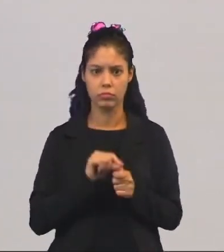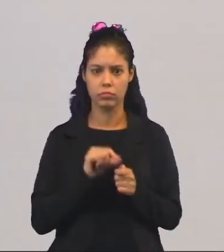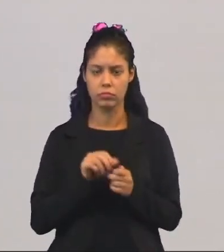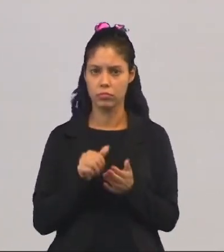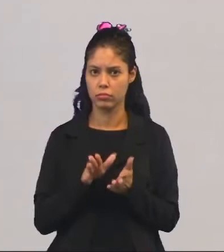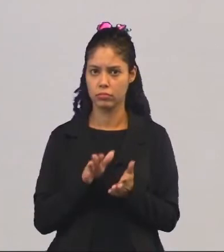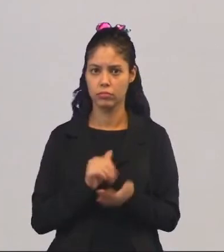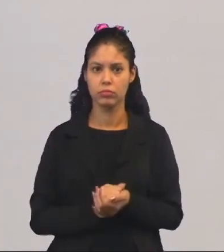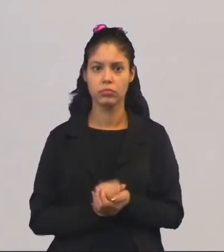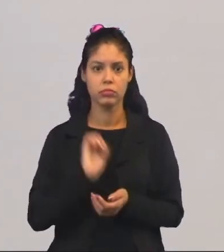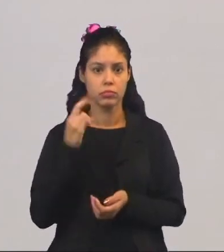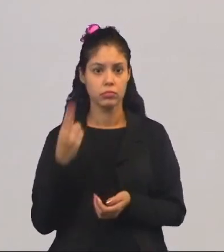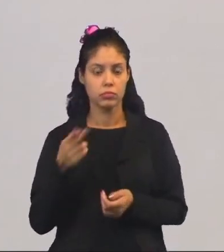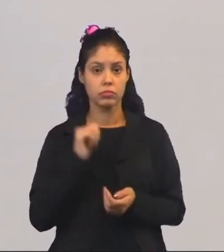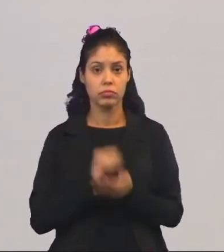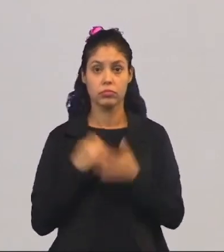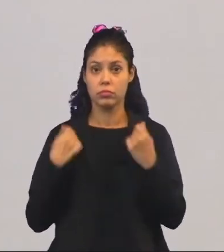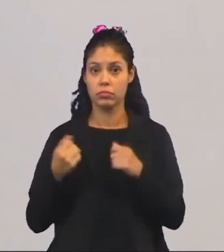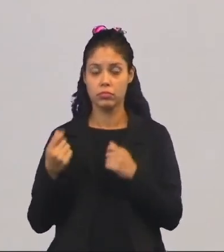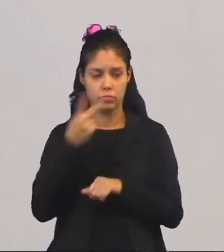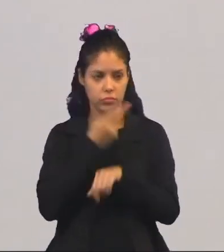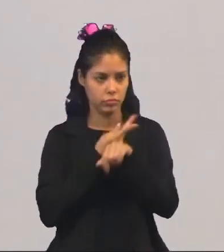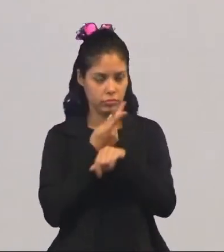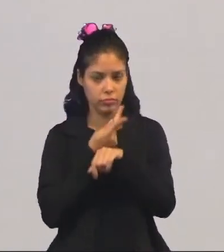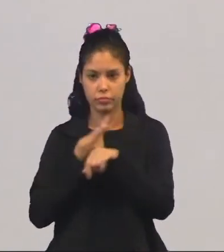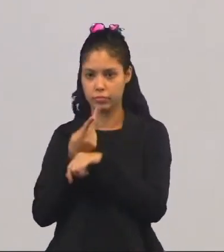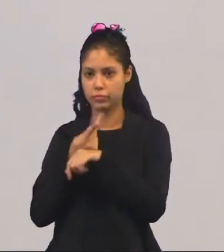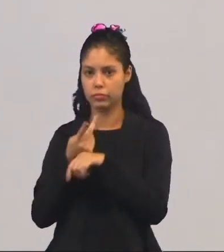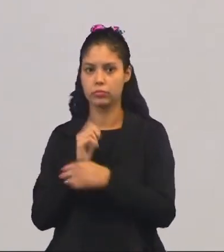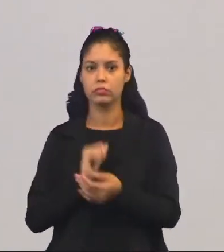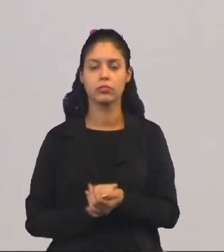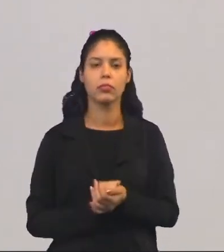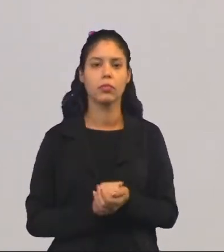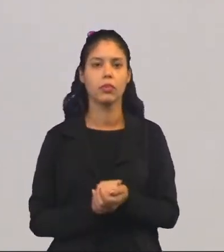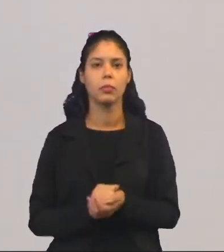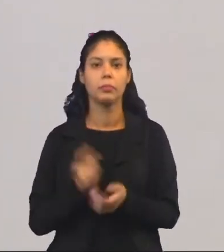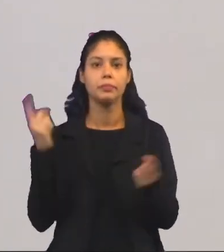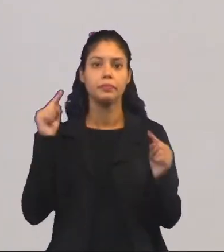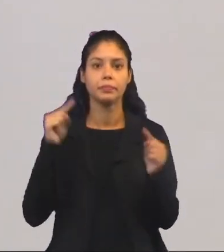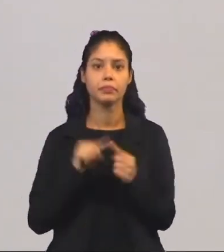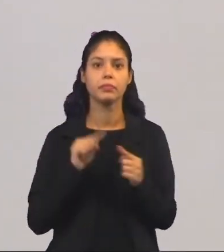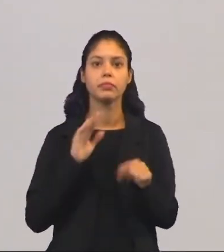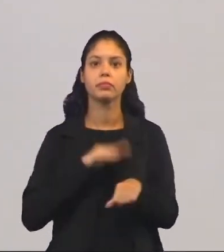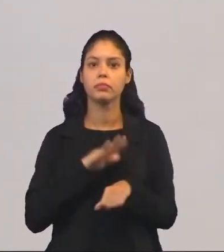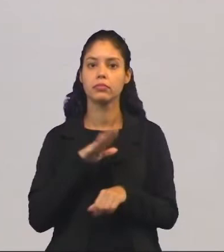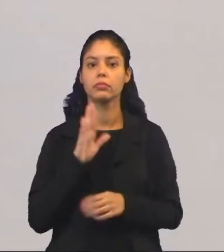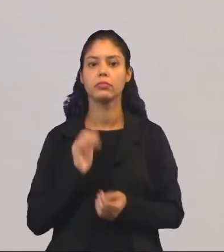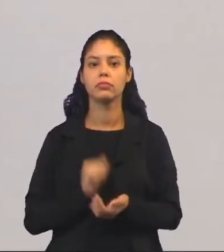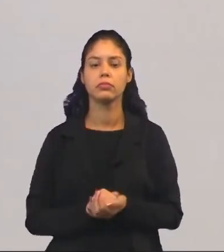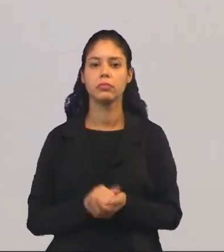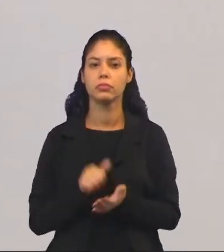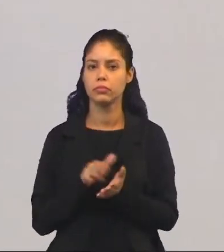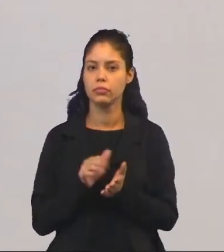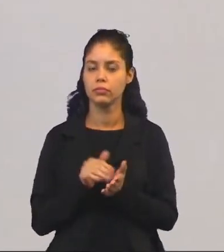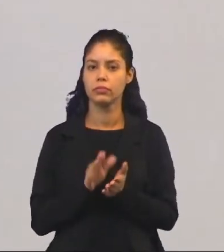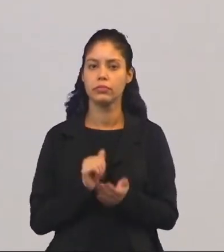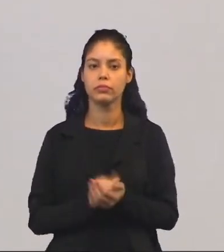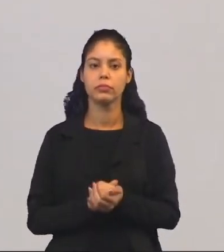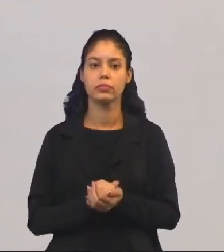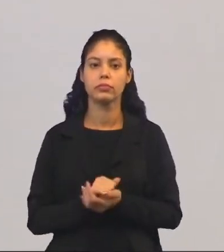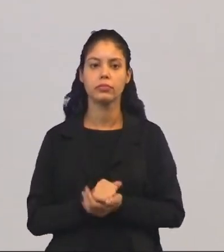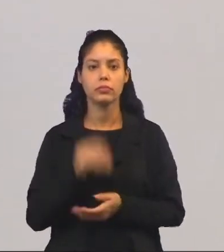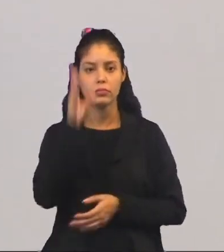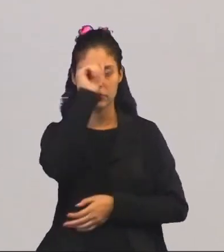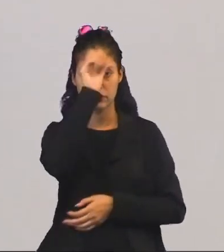esse descarte? Ou você deveria procurar o local mais ideal para você fazer esse descarte? Então,